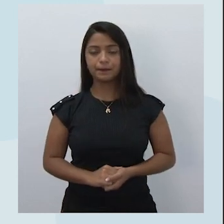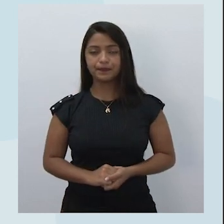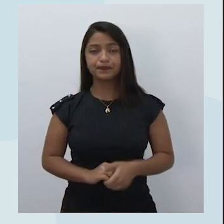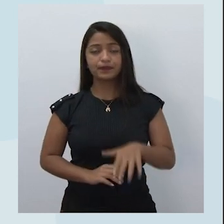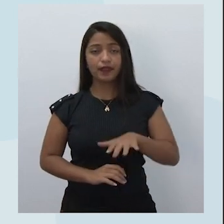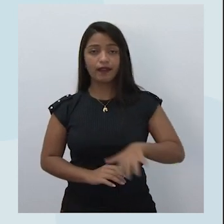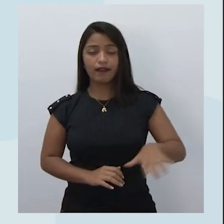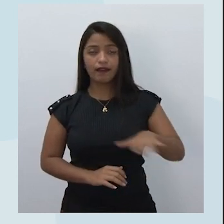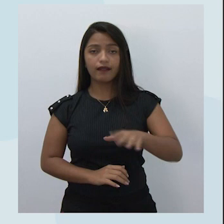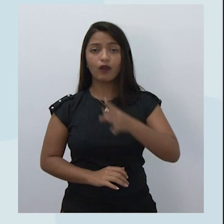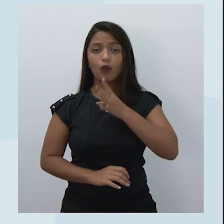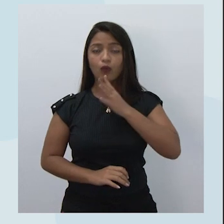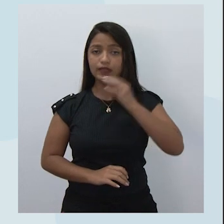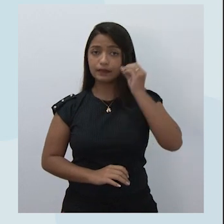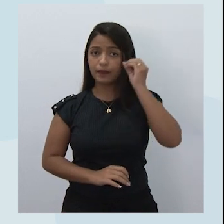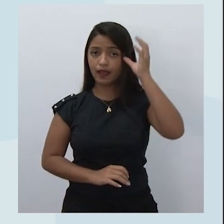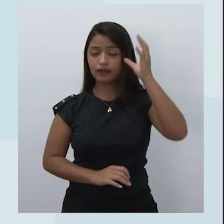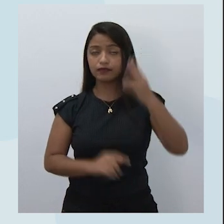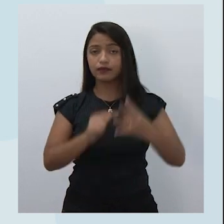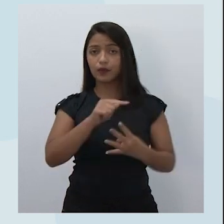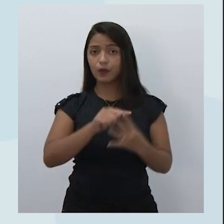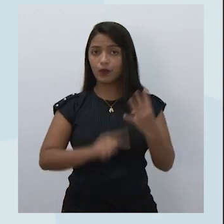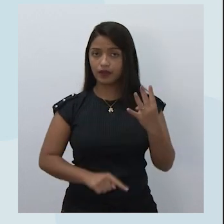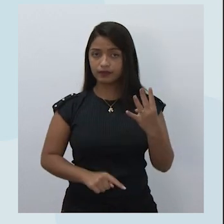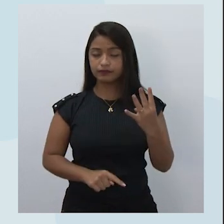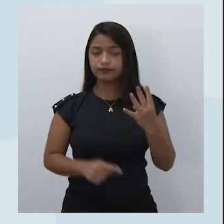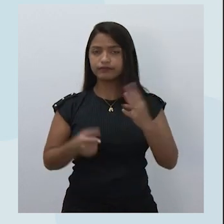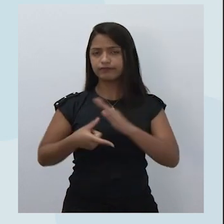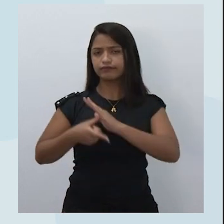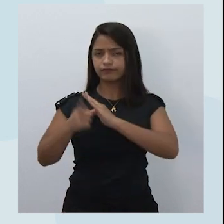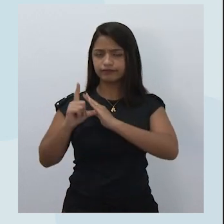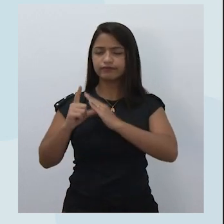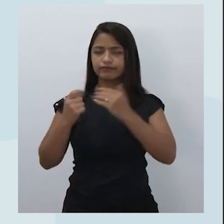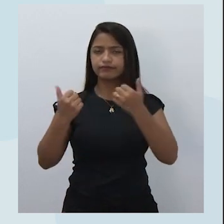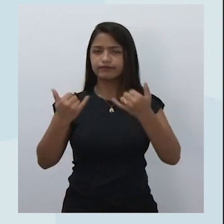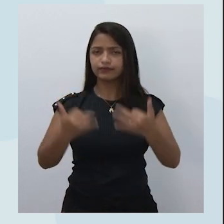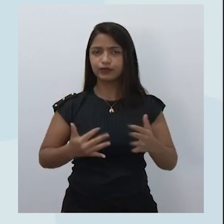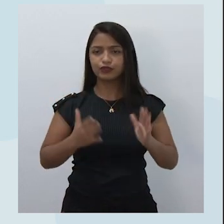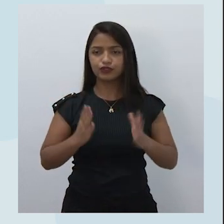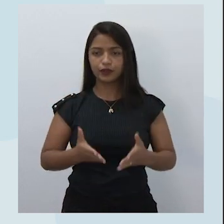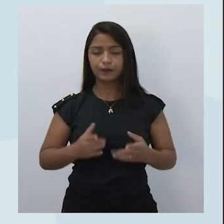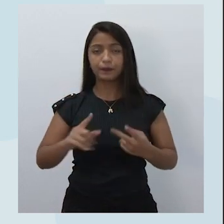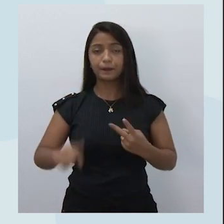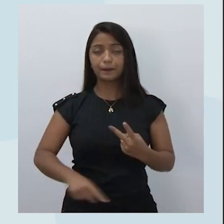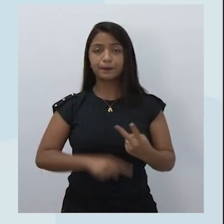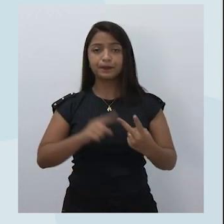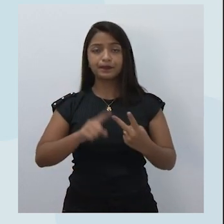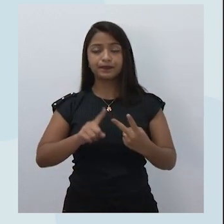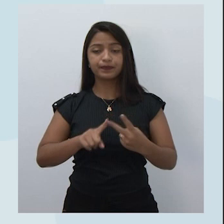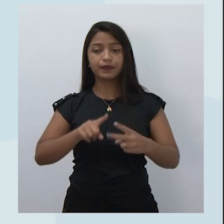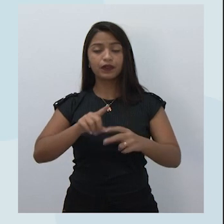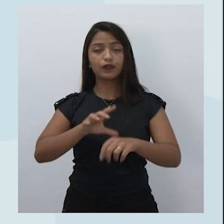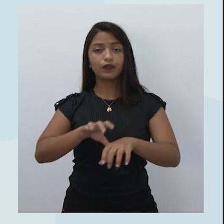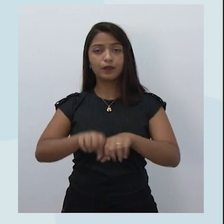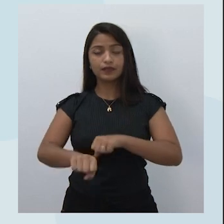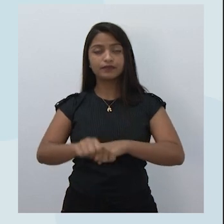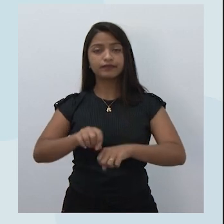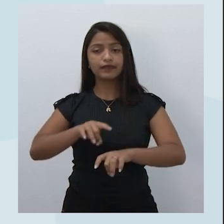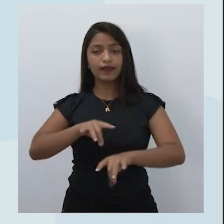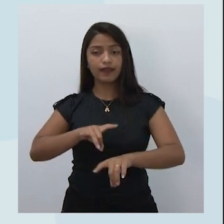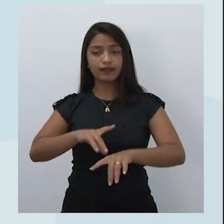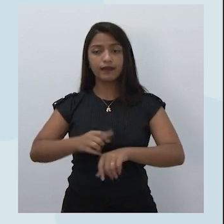áreas do conhecimento, como nós já falamos anteriormente, mais a formação técnica e profissional.